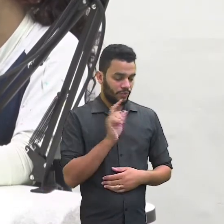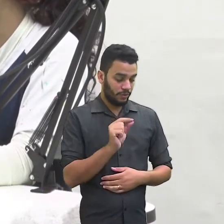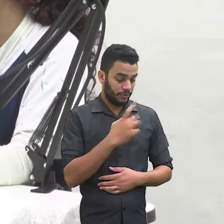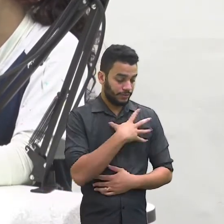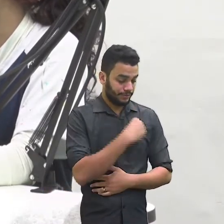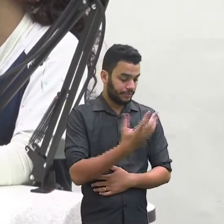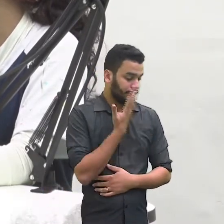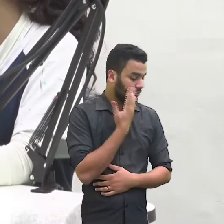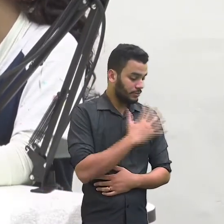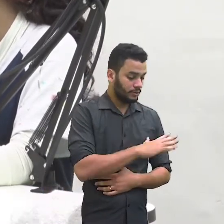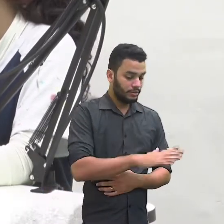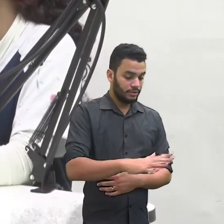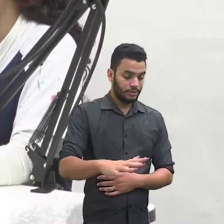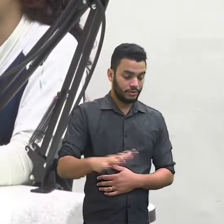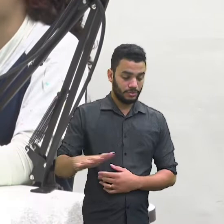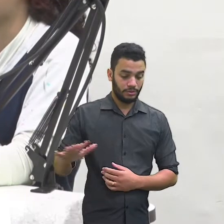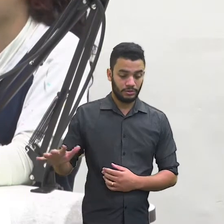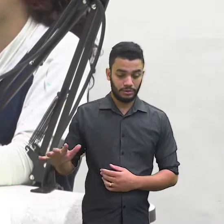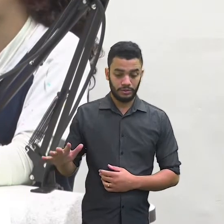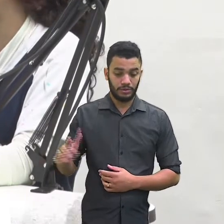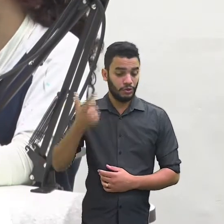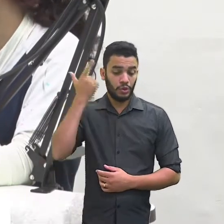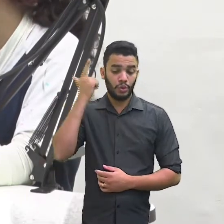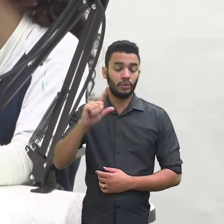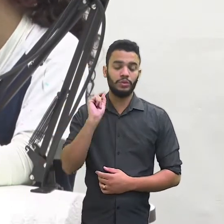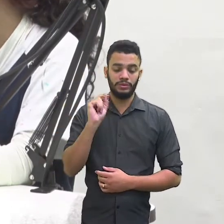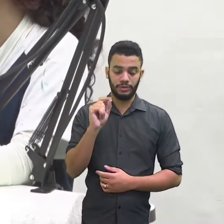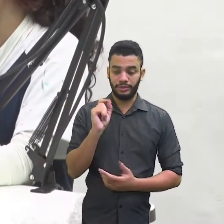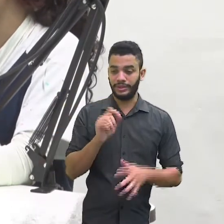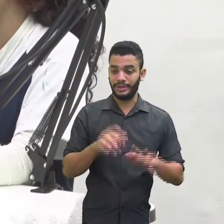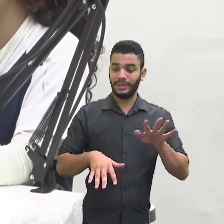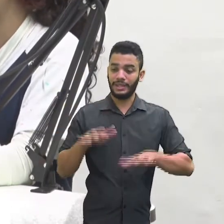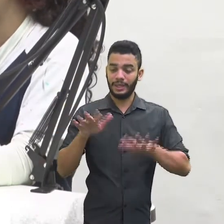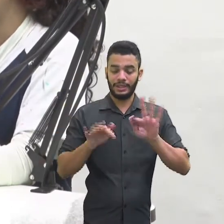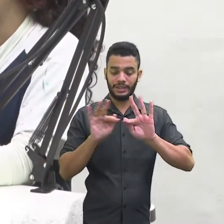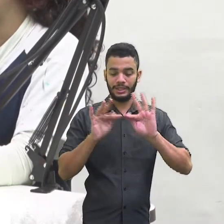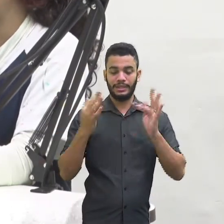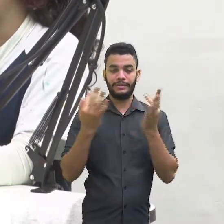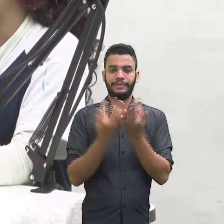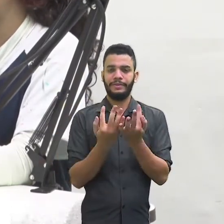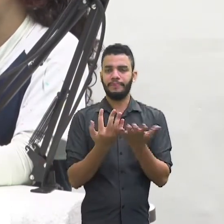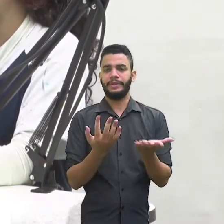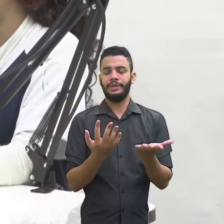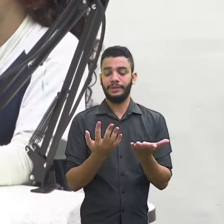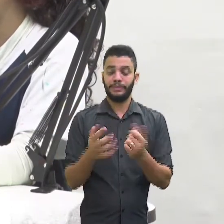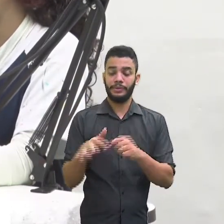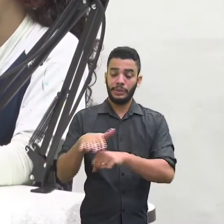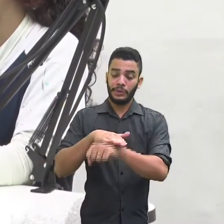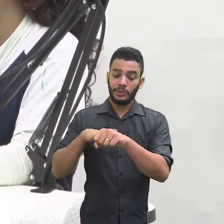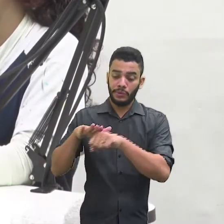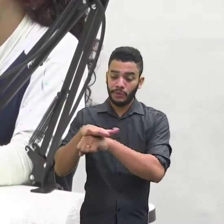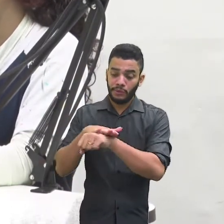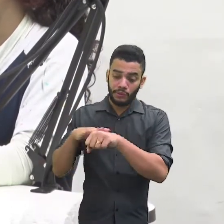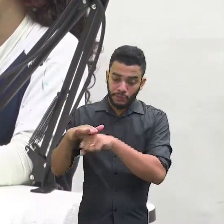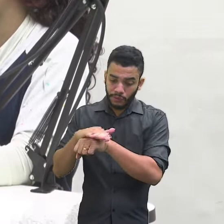de chegar para o pai e conversar, chegar ou para a mãe. E isso acaba